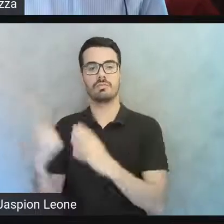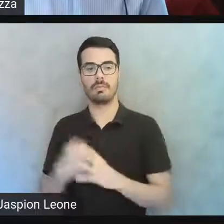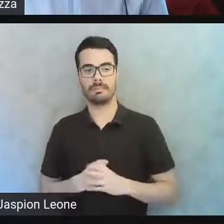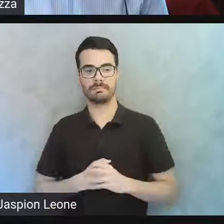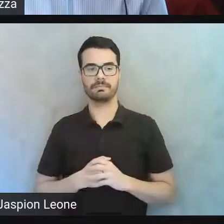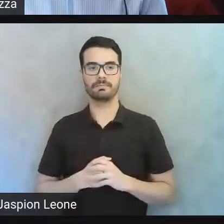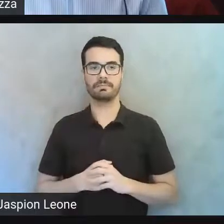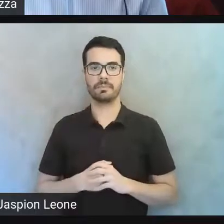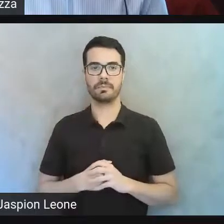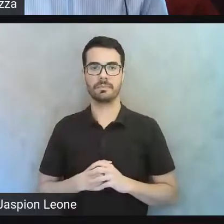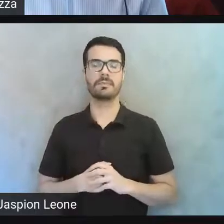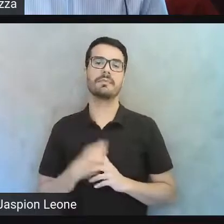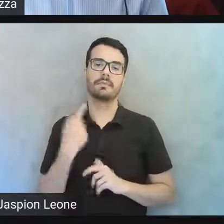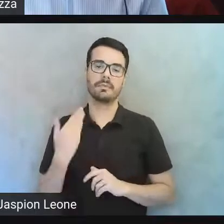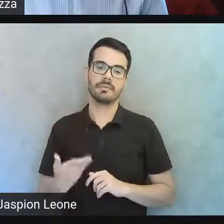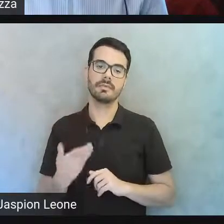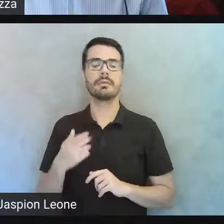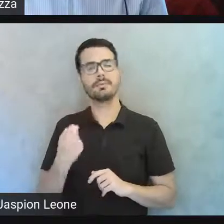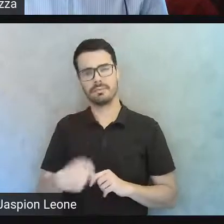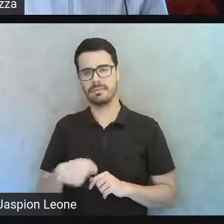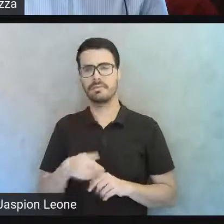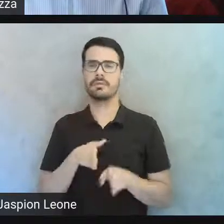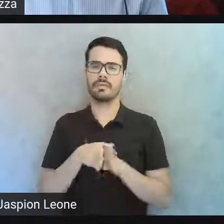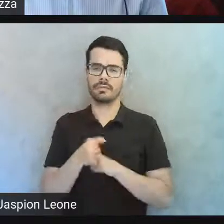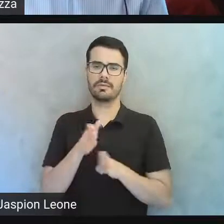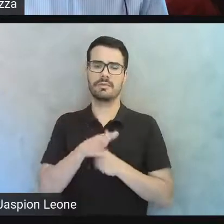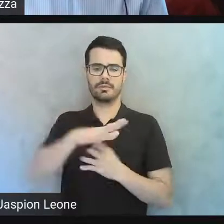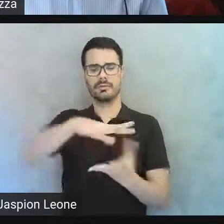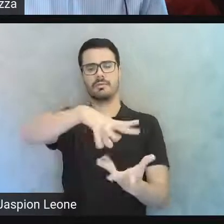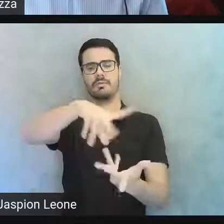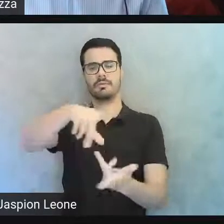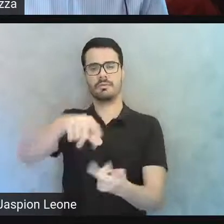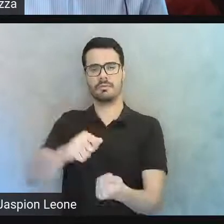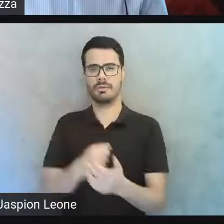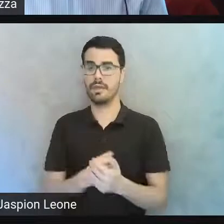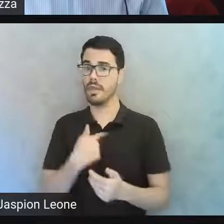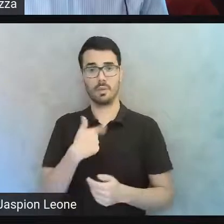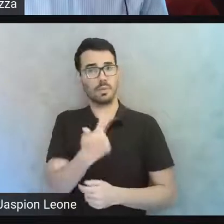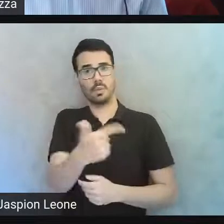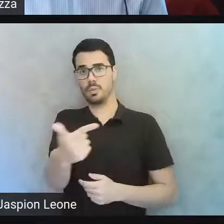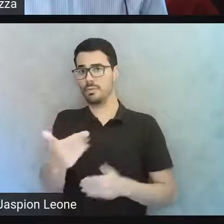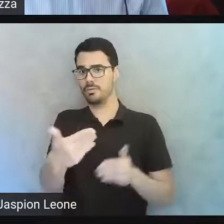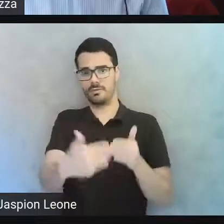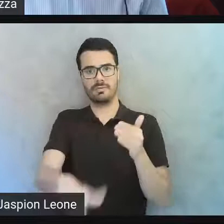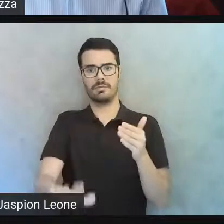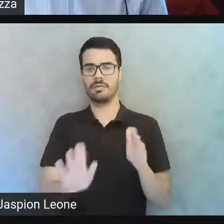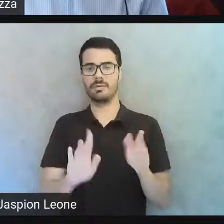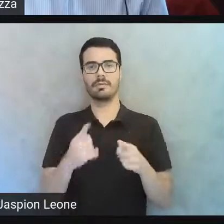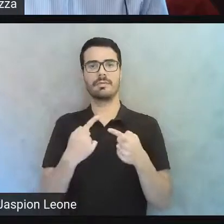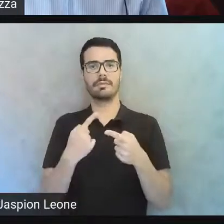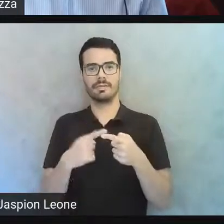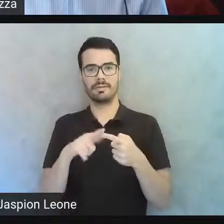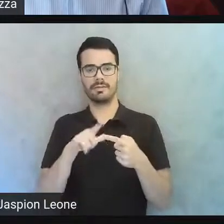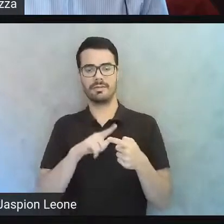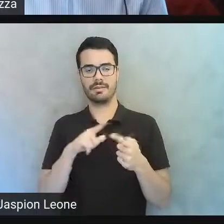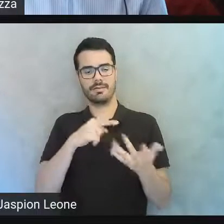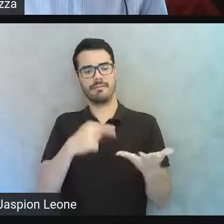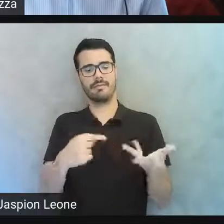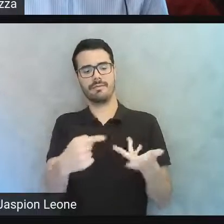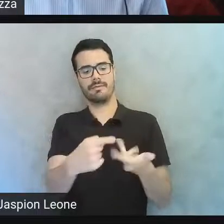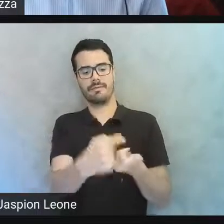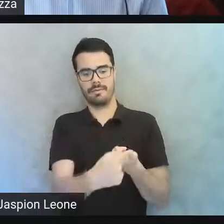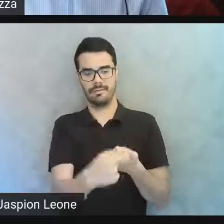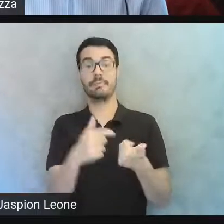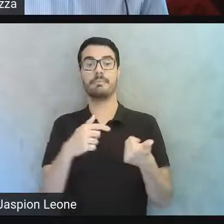algo que devia certamente ser recomendado universalmente, não tem objeção a isso, né? Porque tem várias coisas. Primeiro, que o